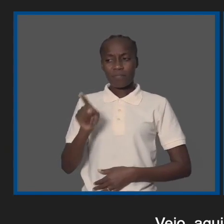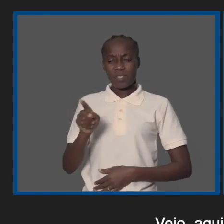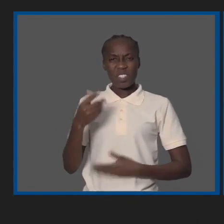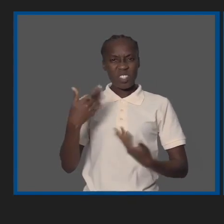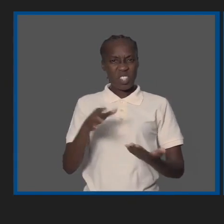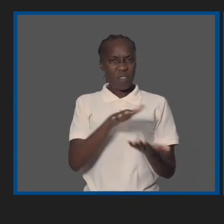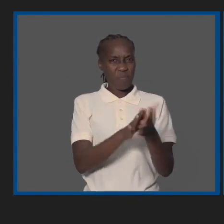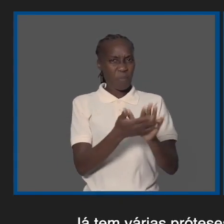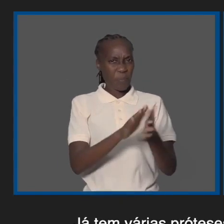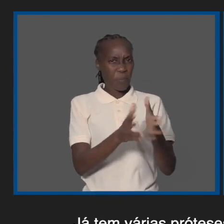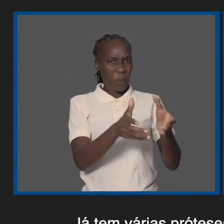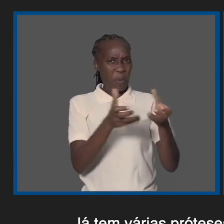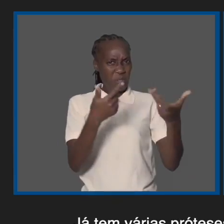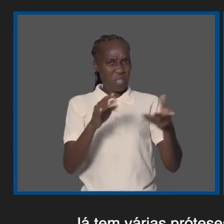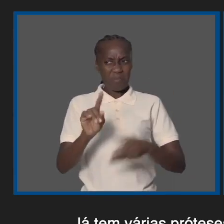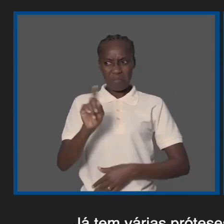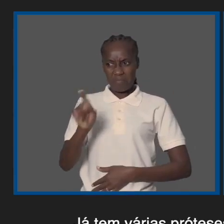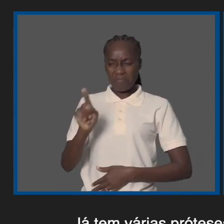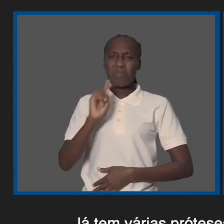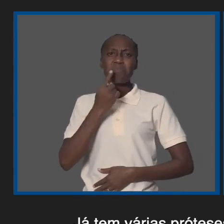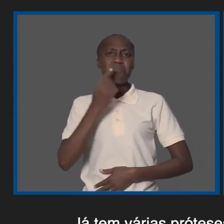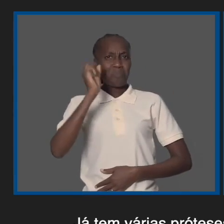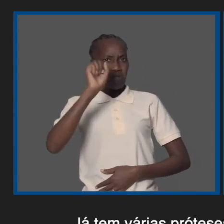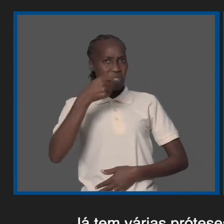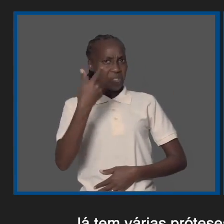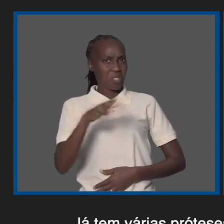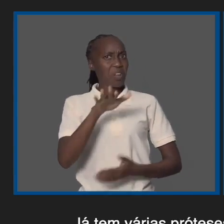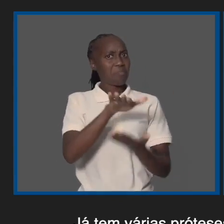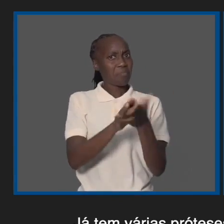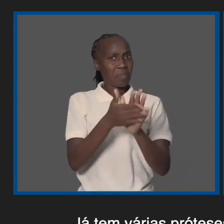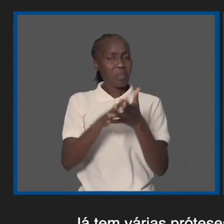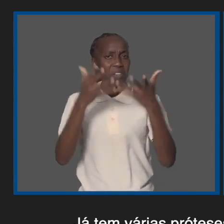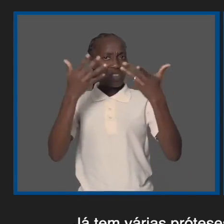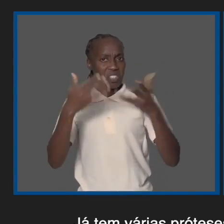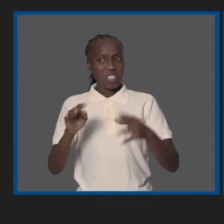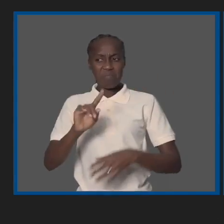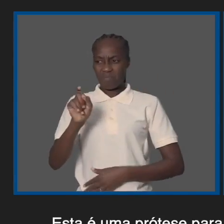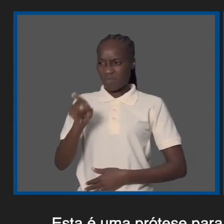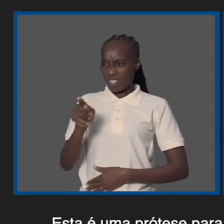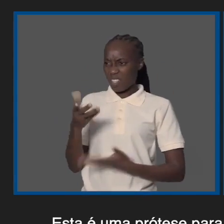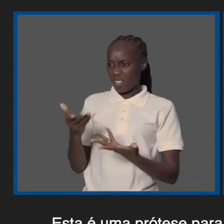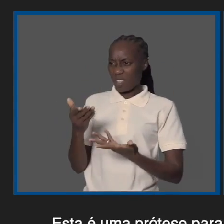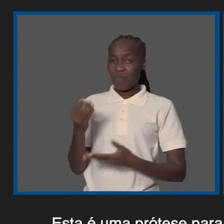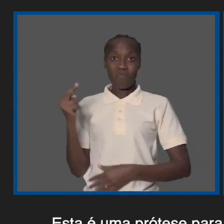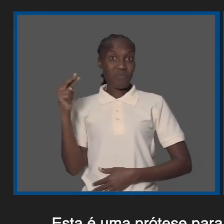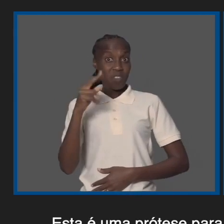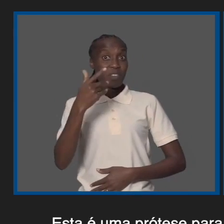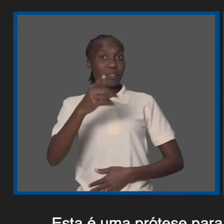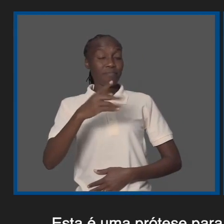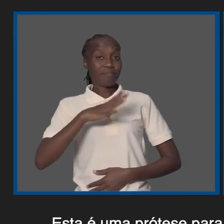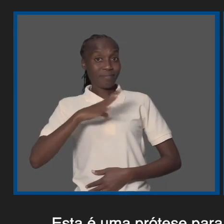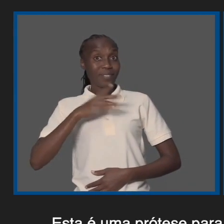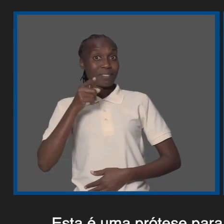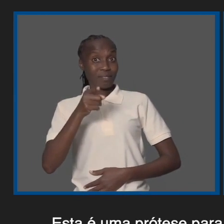já preparada. Exatamente, já temos várias próteses preparadas, como conseguimos ver, essa aqui é uma prótese para um